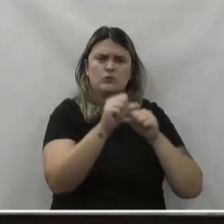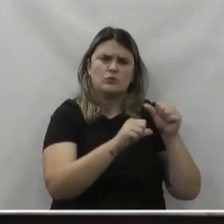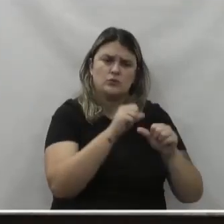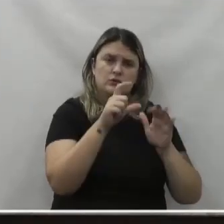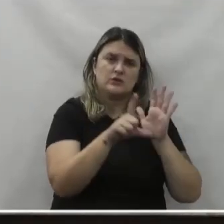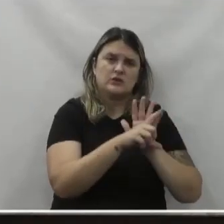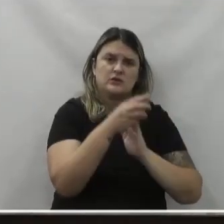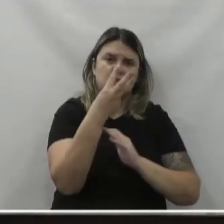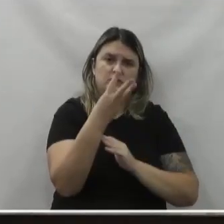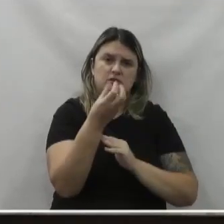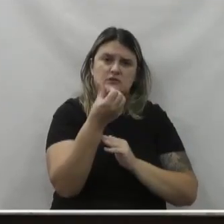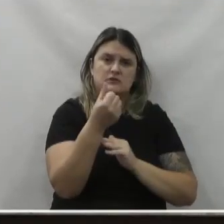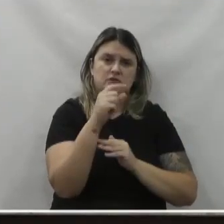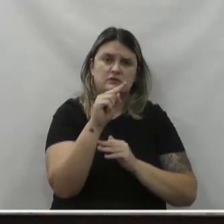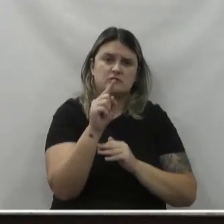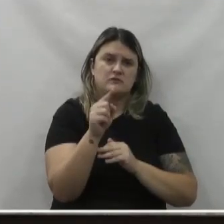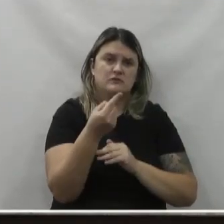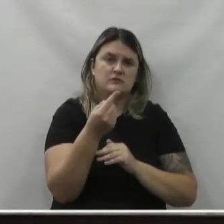Municipal número